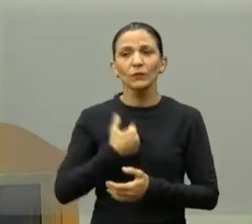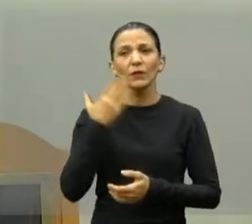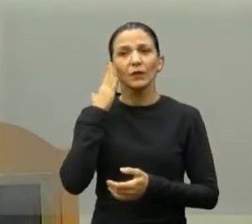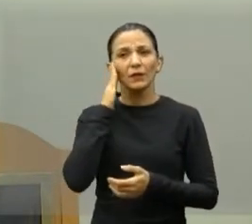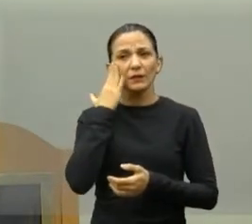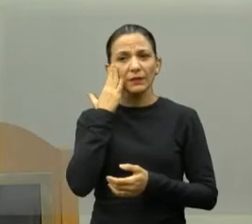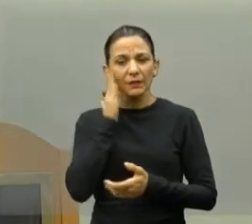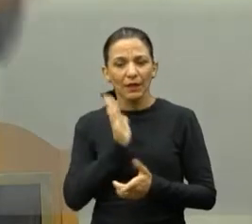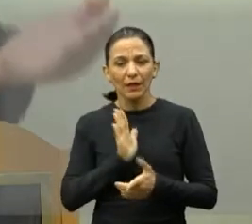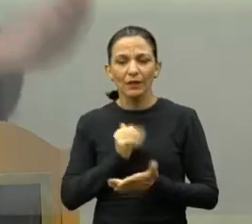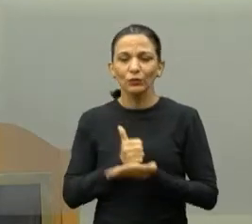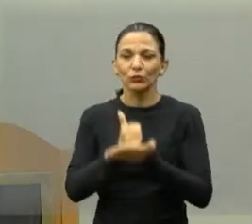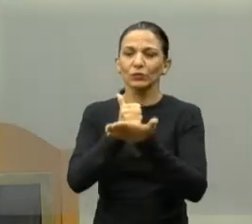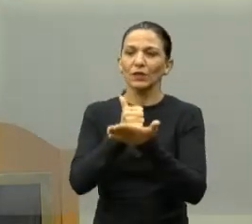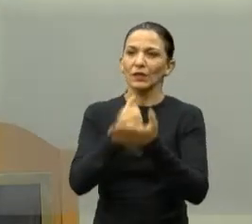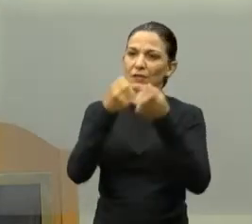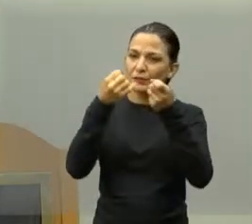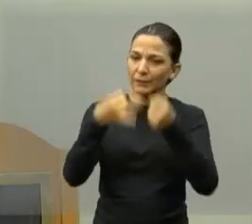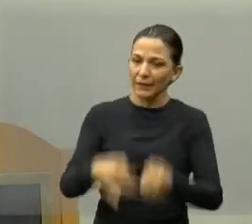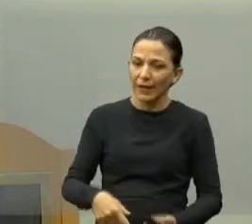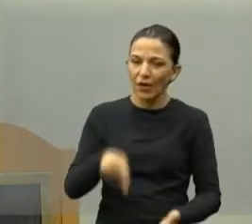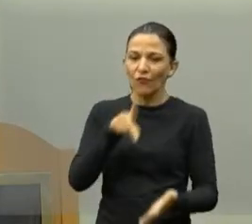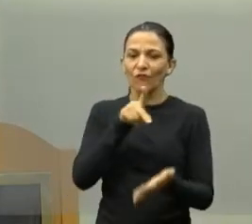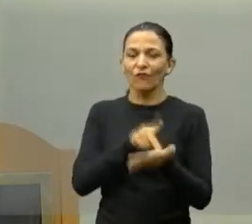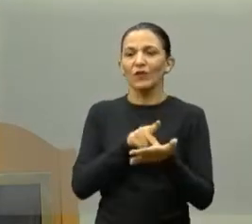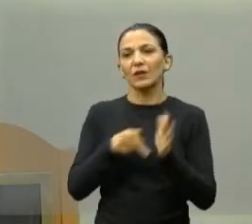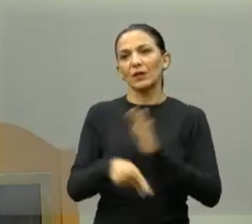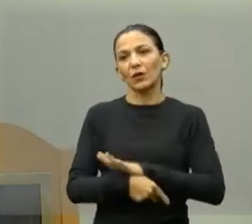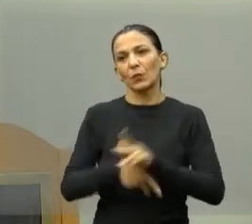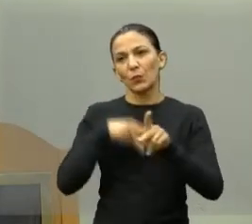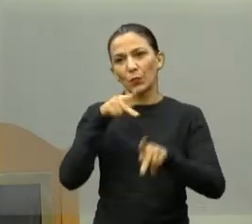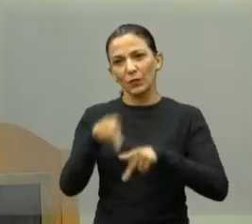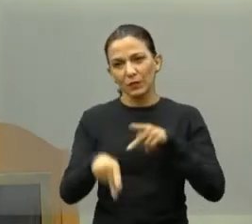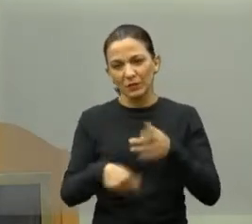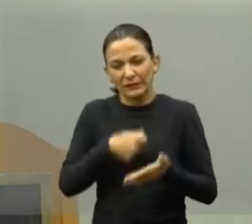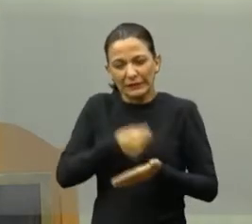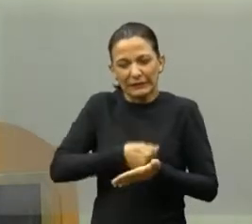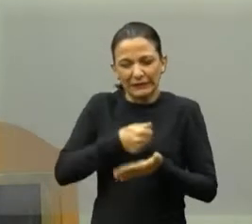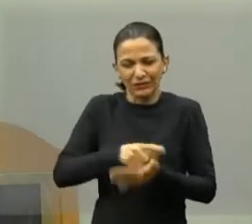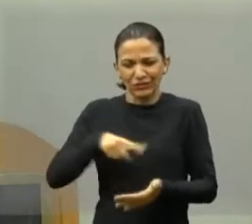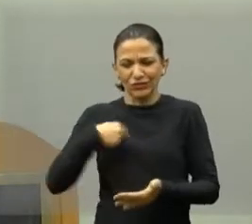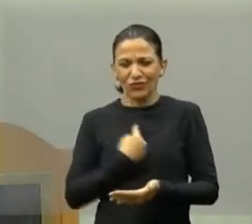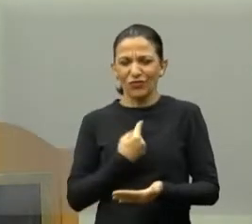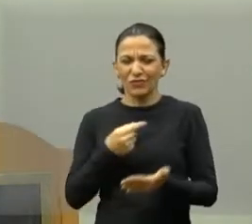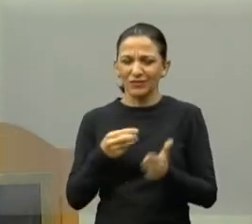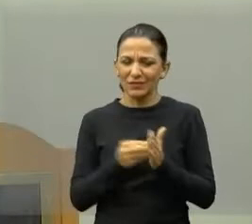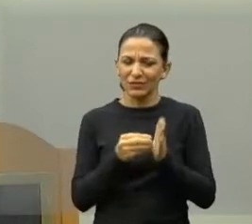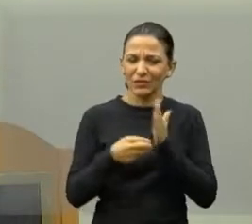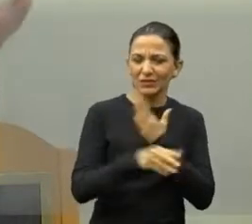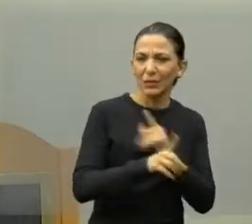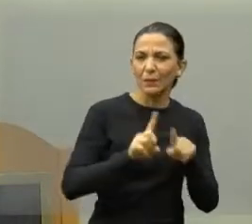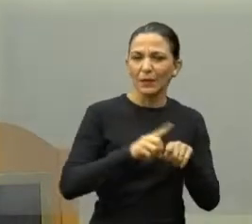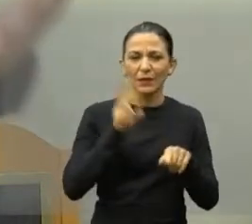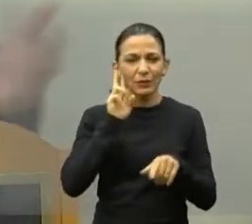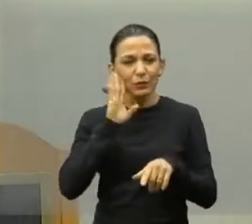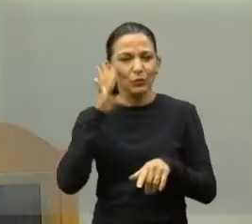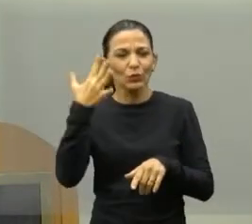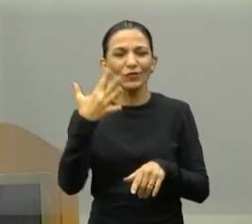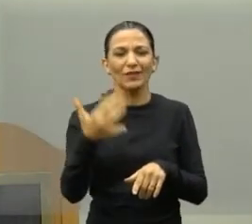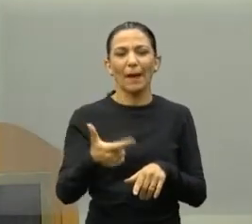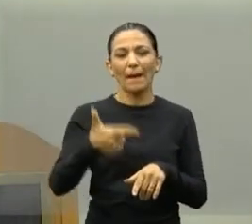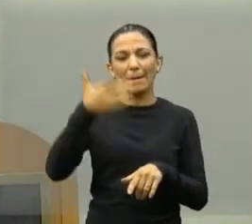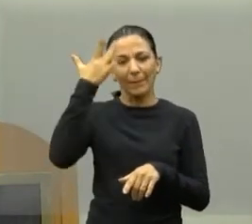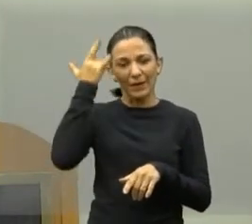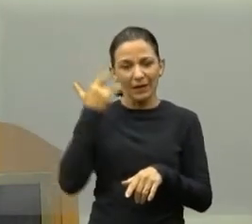poder ajudar a explicar a verdade para população porque é difícil a gente ser cobrada vai vou fazer uma indicação amanhã vai estar resolvido